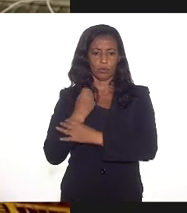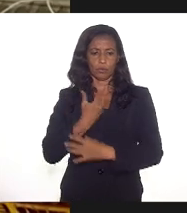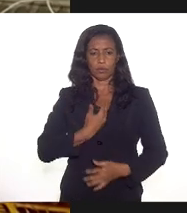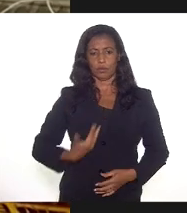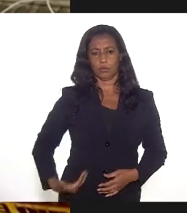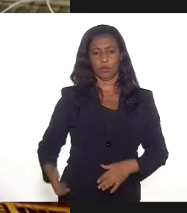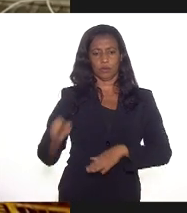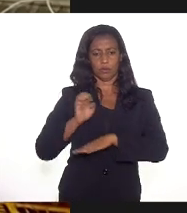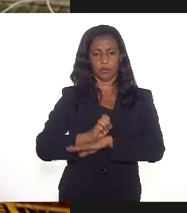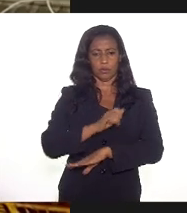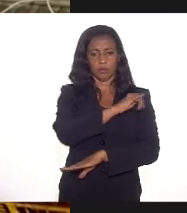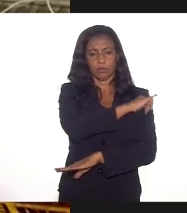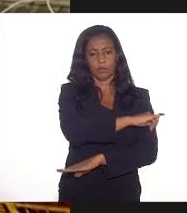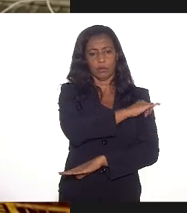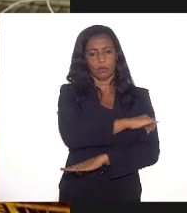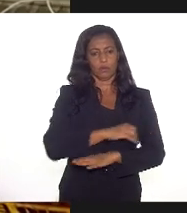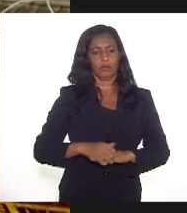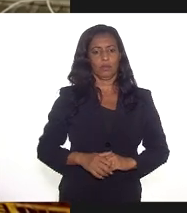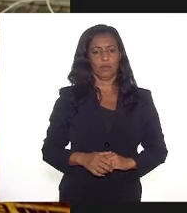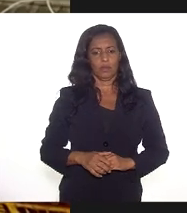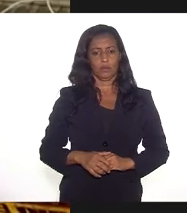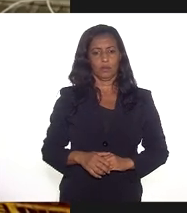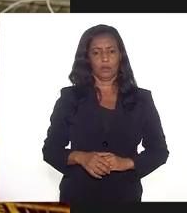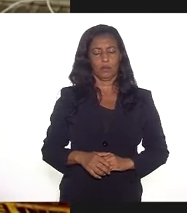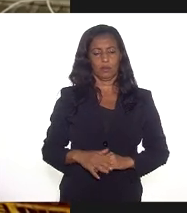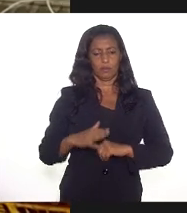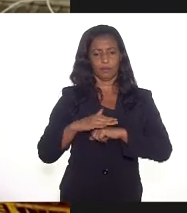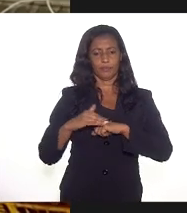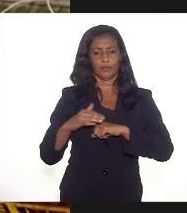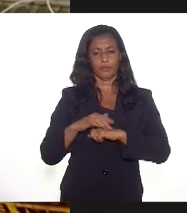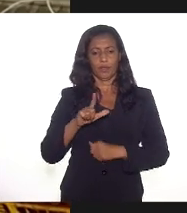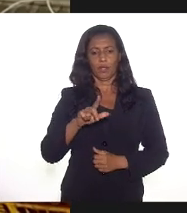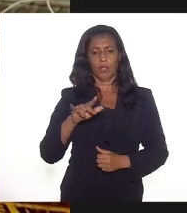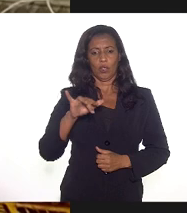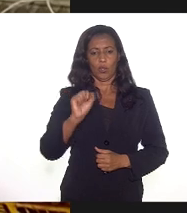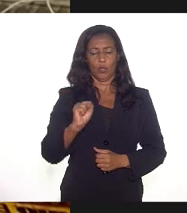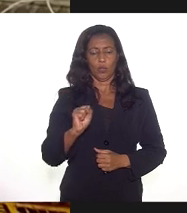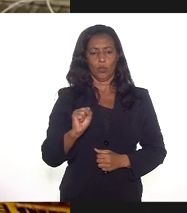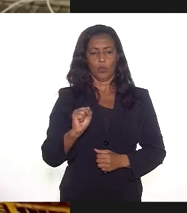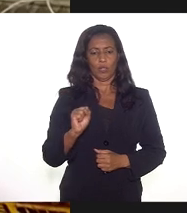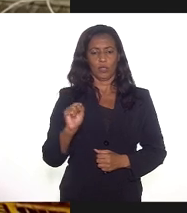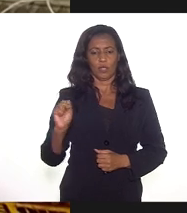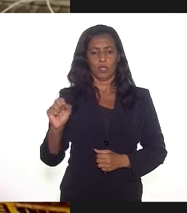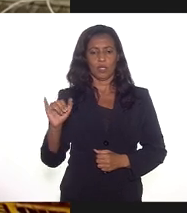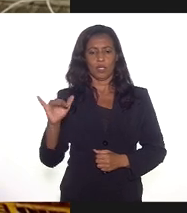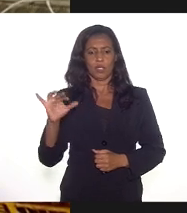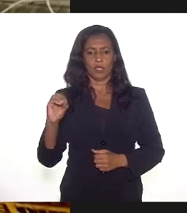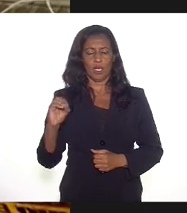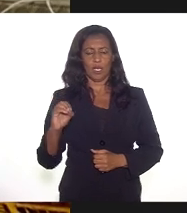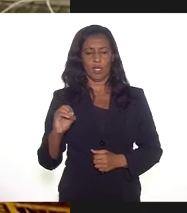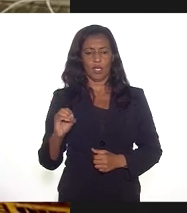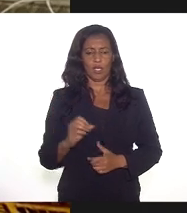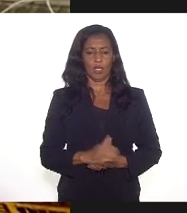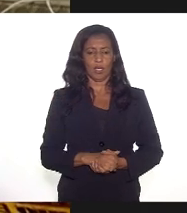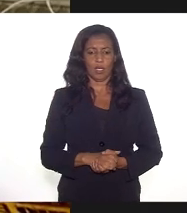do Estado do Rio de Janeiro. Atenciosamente, Luiz Sérgio Perligeiro,